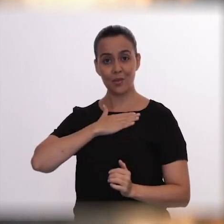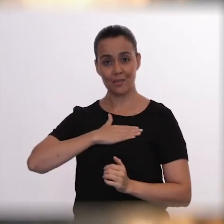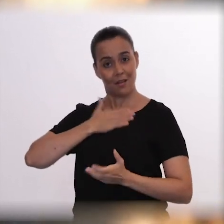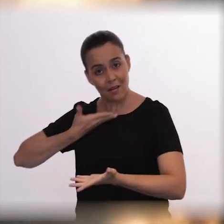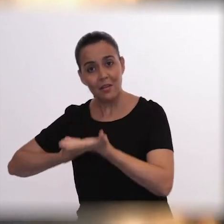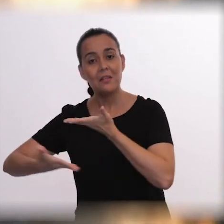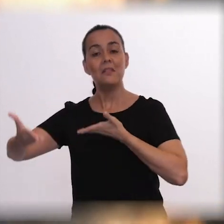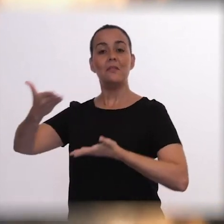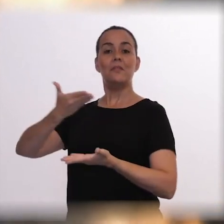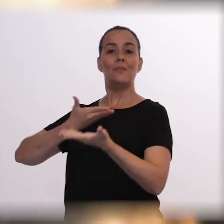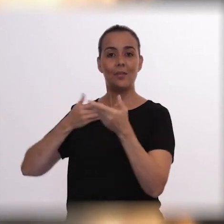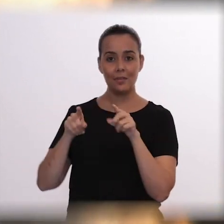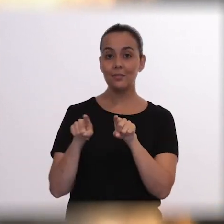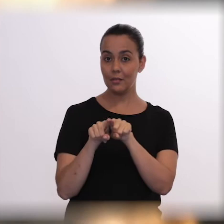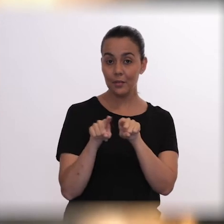Mas